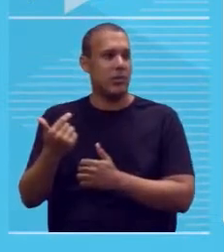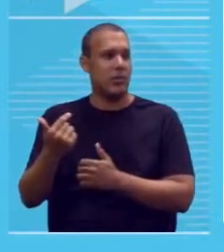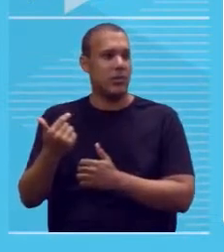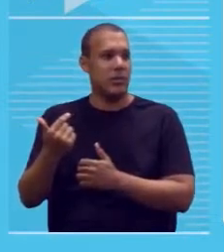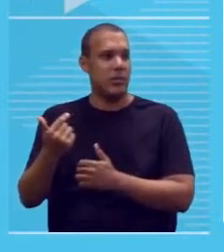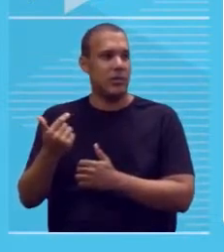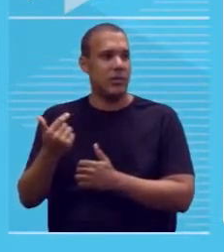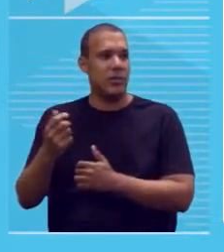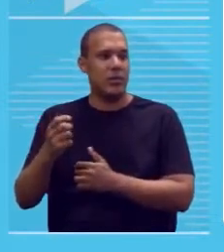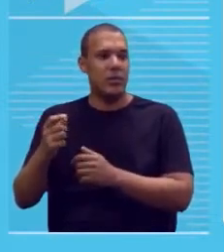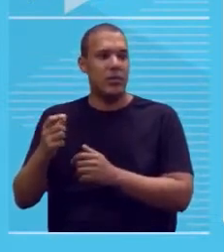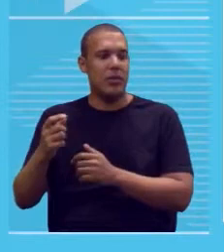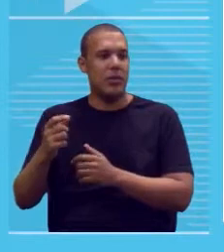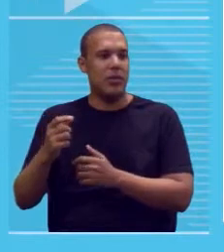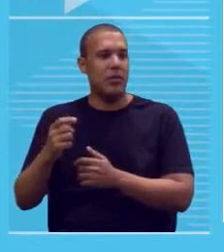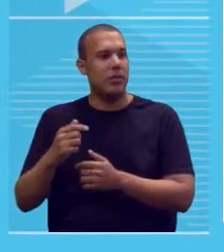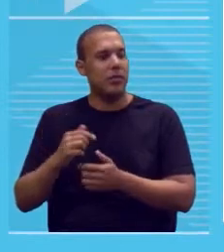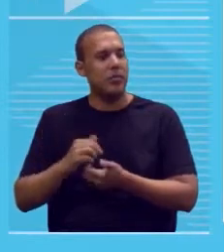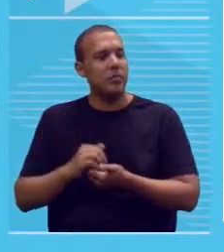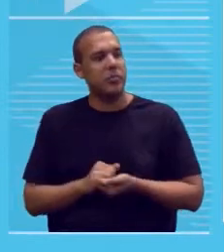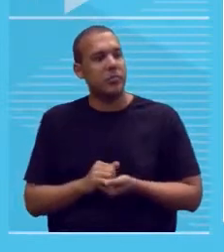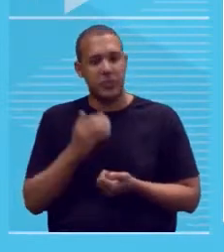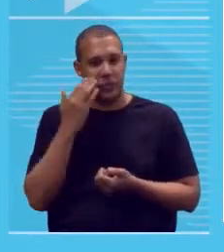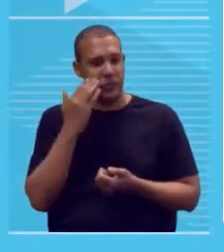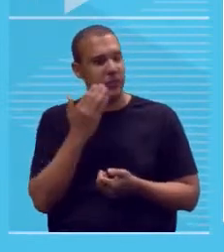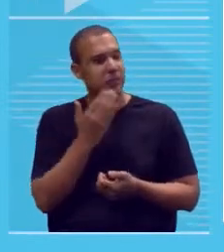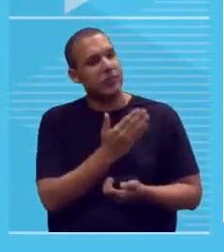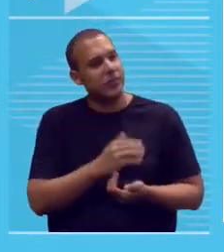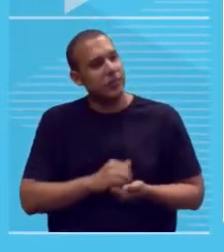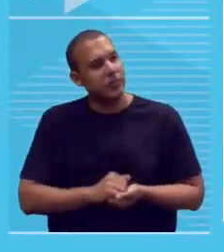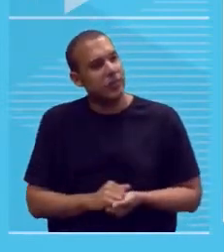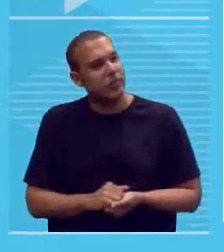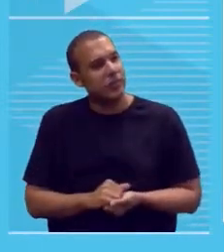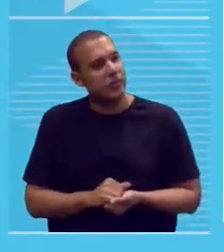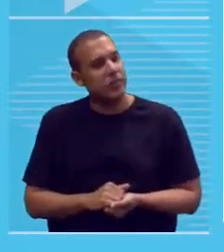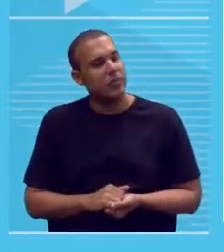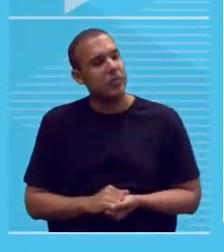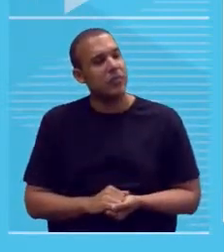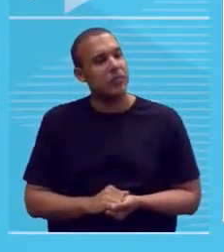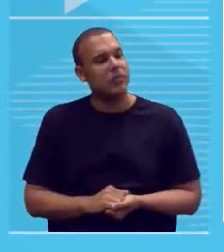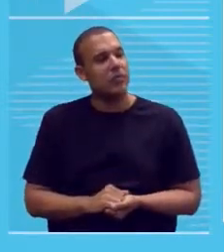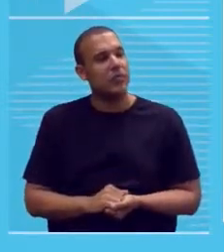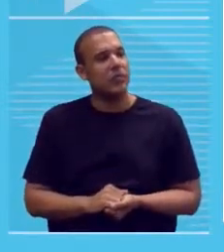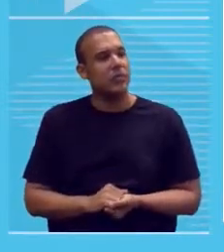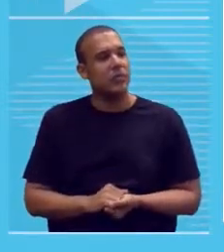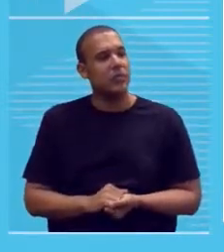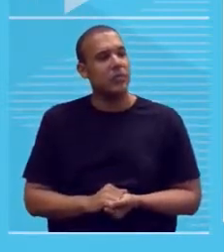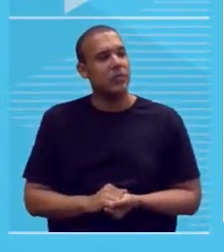5, menos o X do ponto A, que é 3.